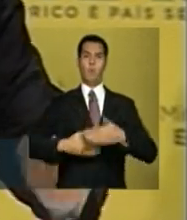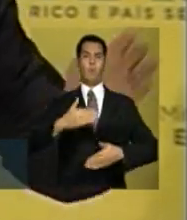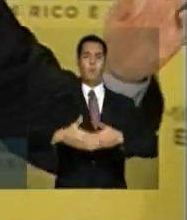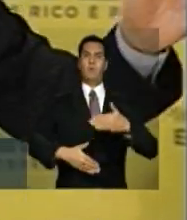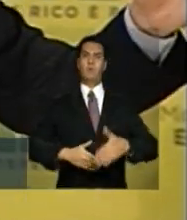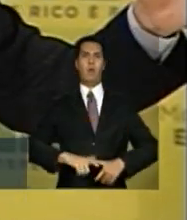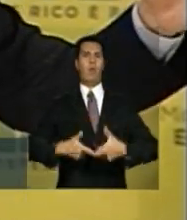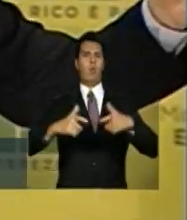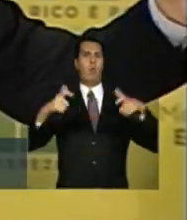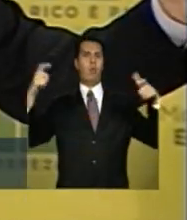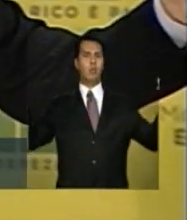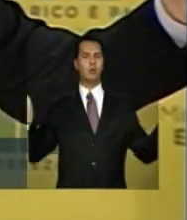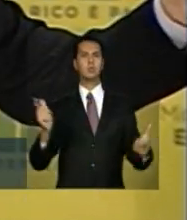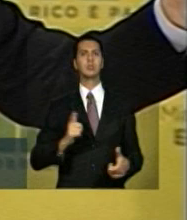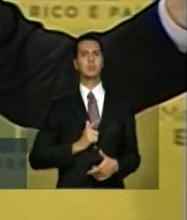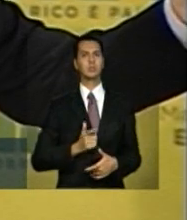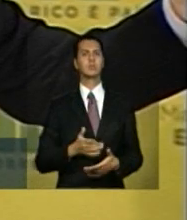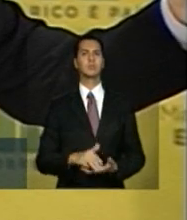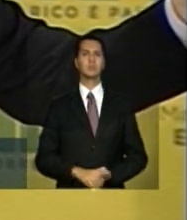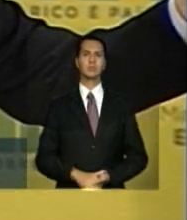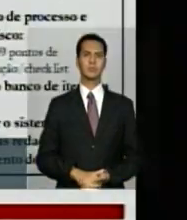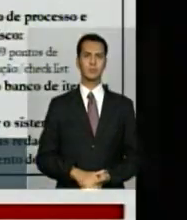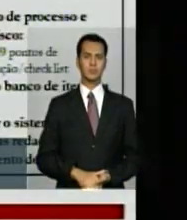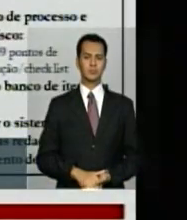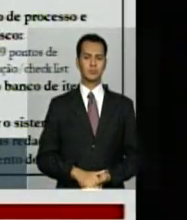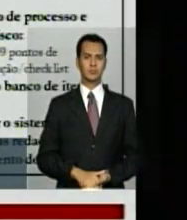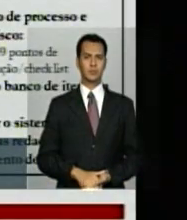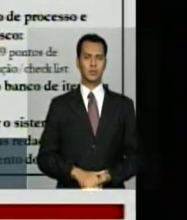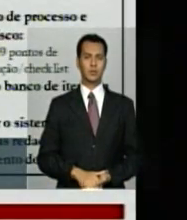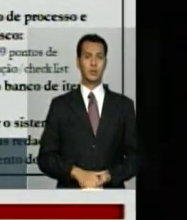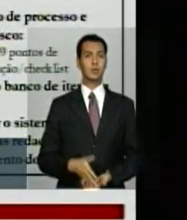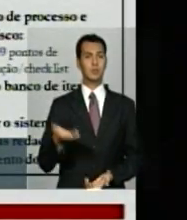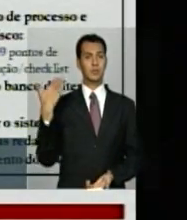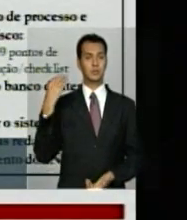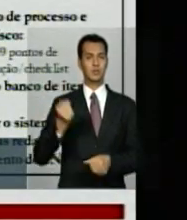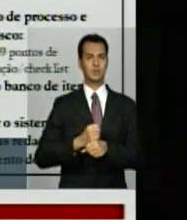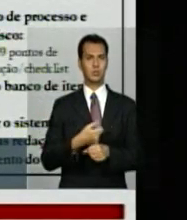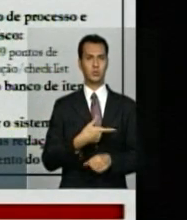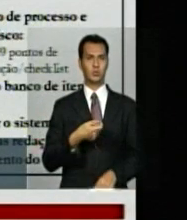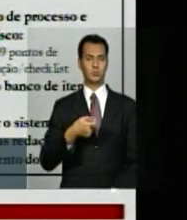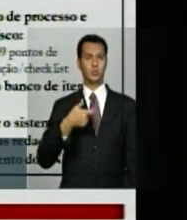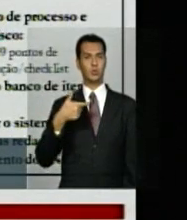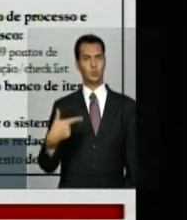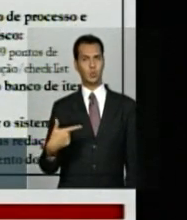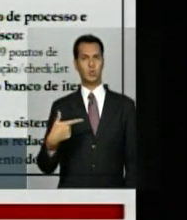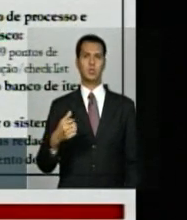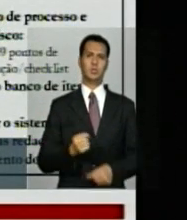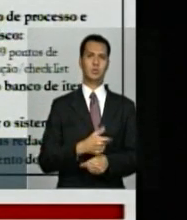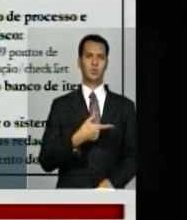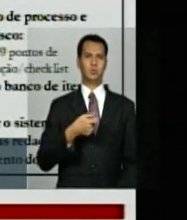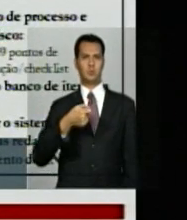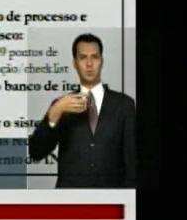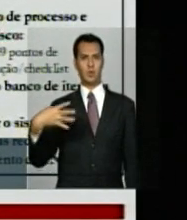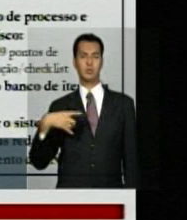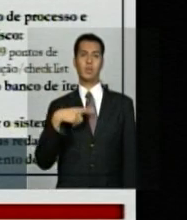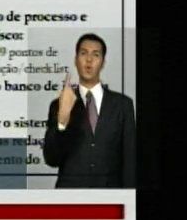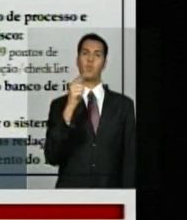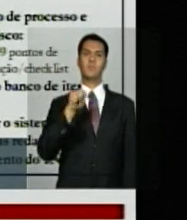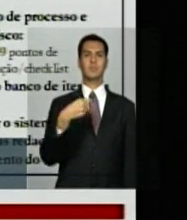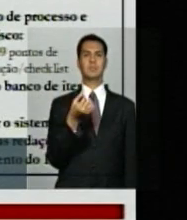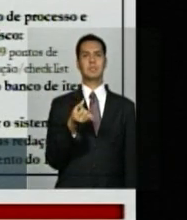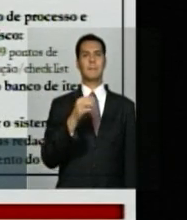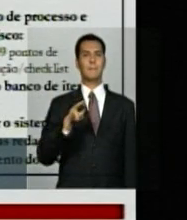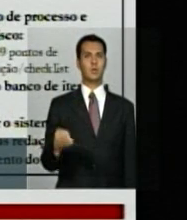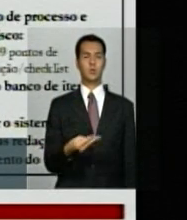possibilidades está ali né Nós estamos falando em 2002 2004 nós temos 1,6 milhões em